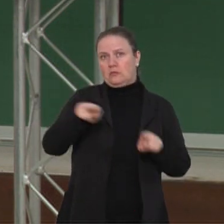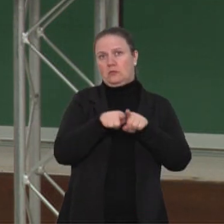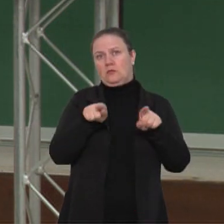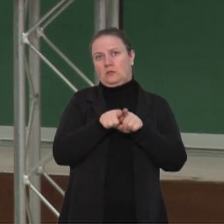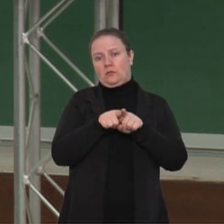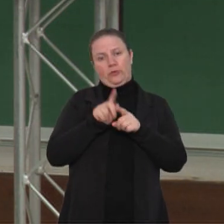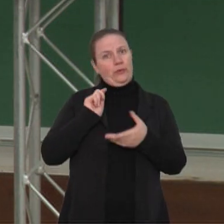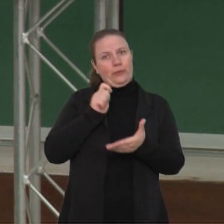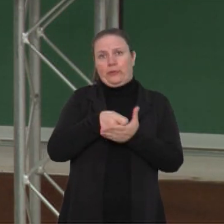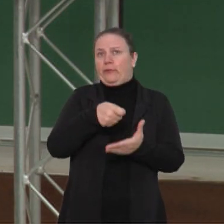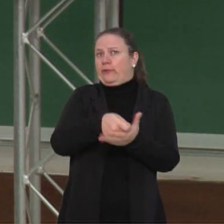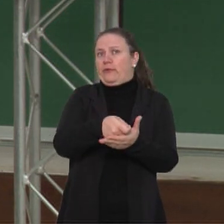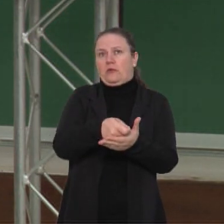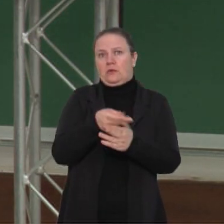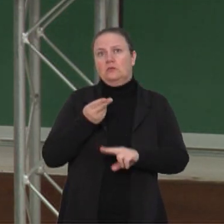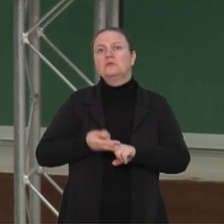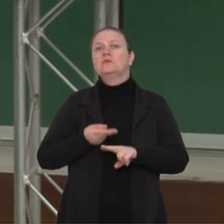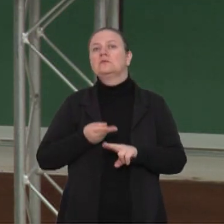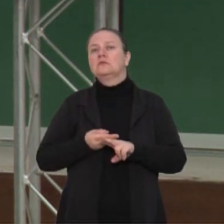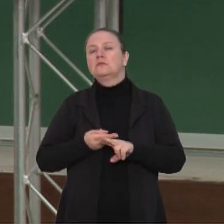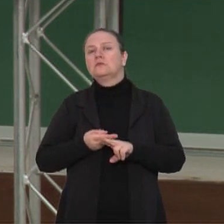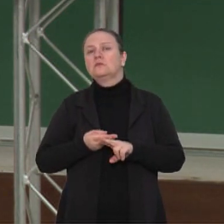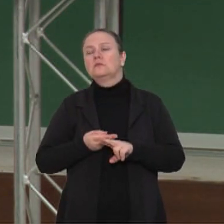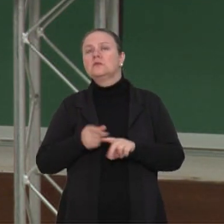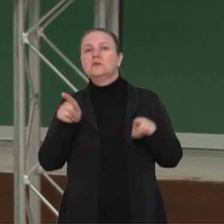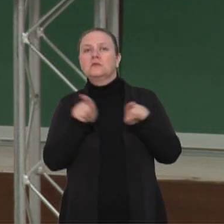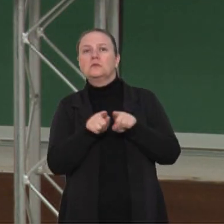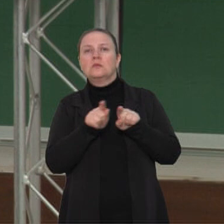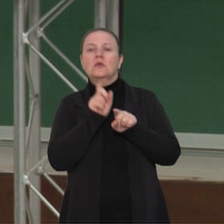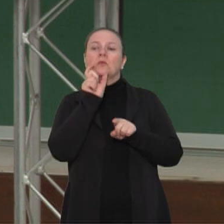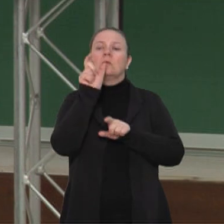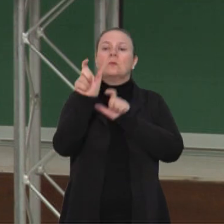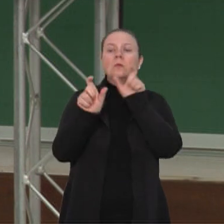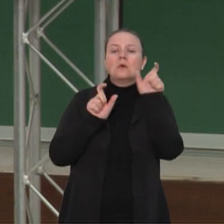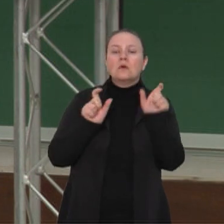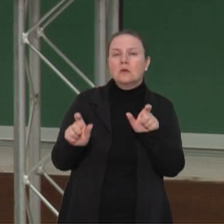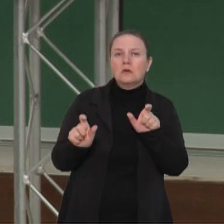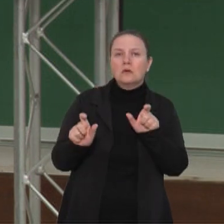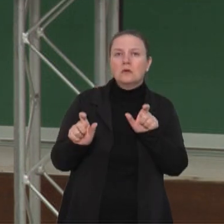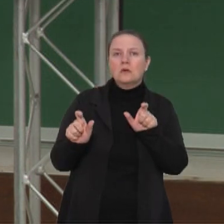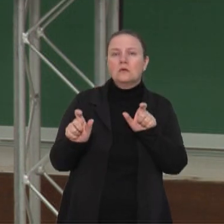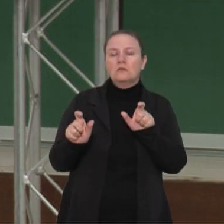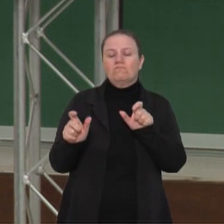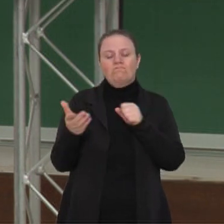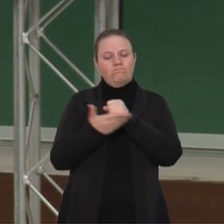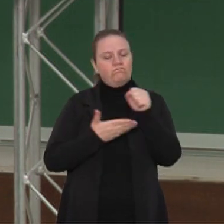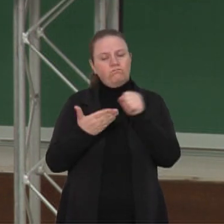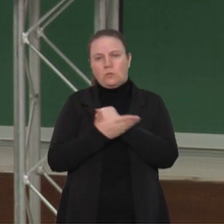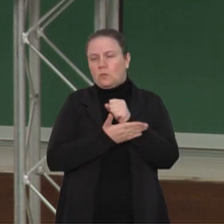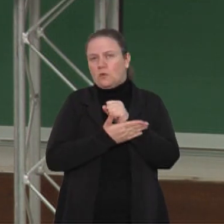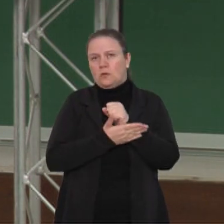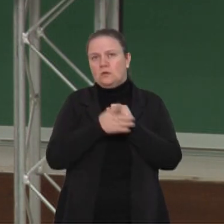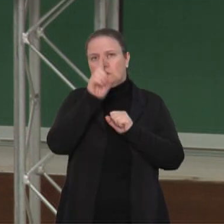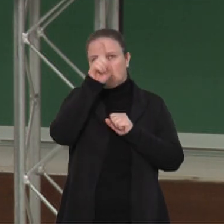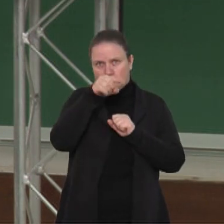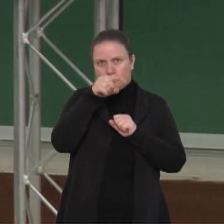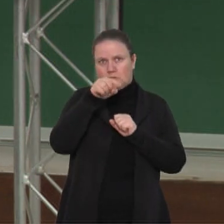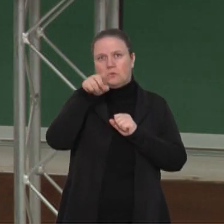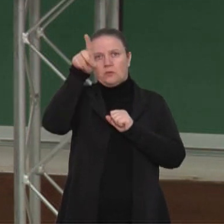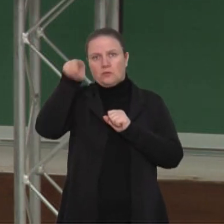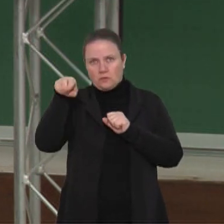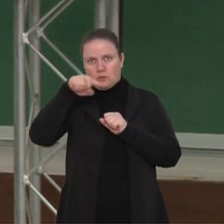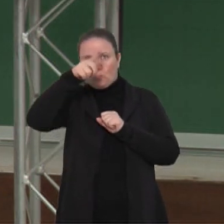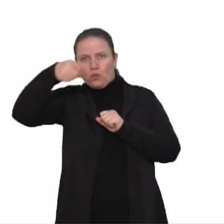pontos obrigatórios. Veja se você acentuou as palavras básicas, né, no dia a dia. E veja se